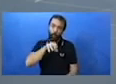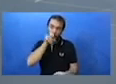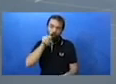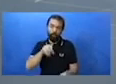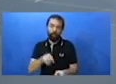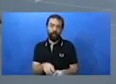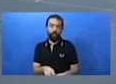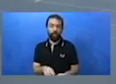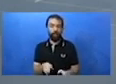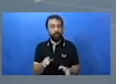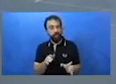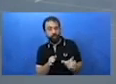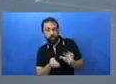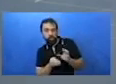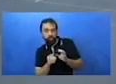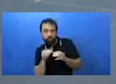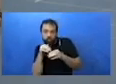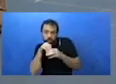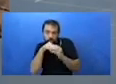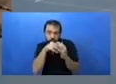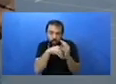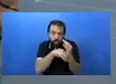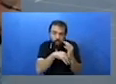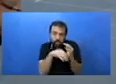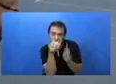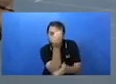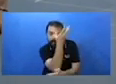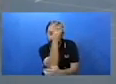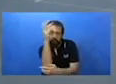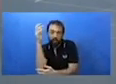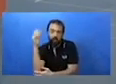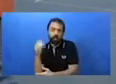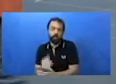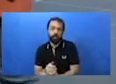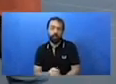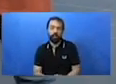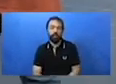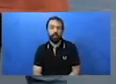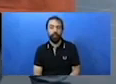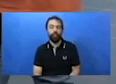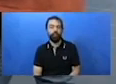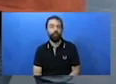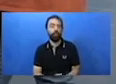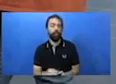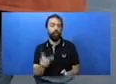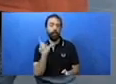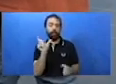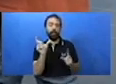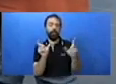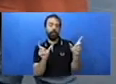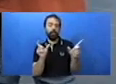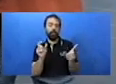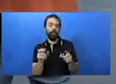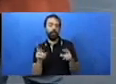e na mata se escondia. Que palavras rimam nessa estrofe?